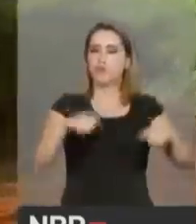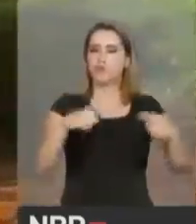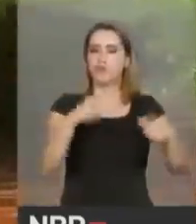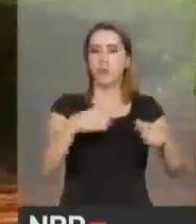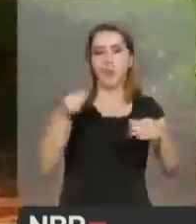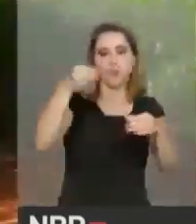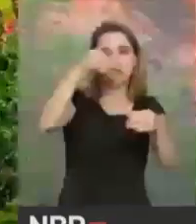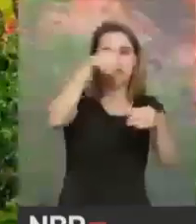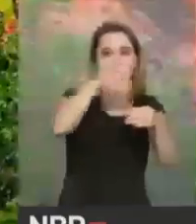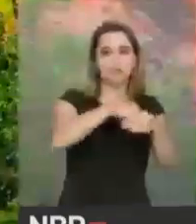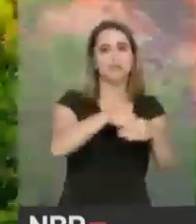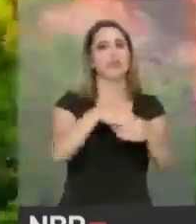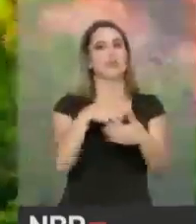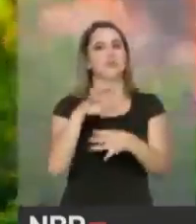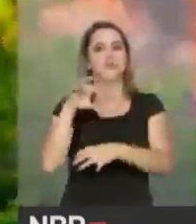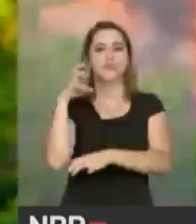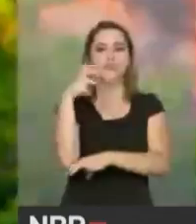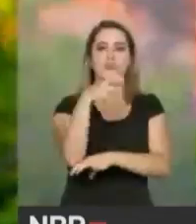da Caatinga.